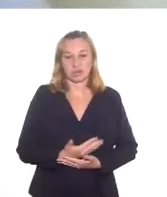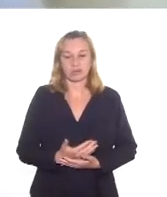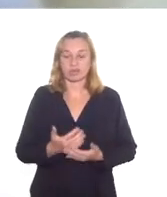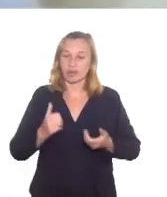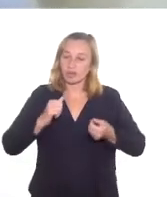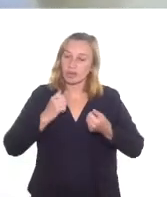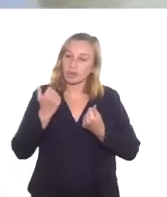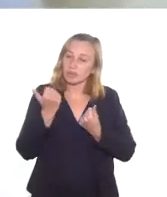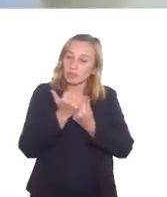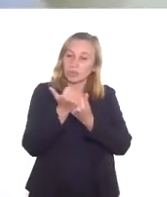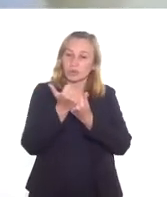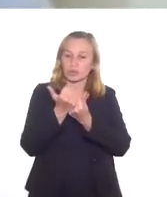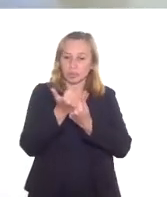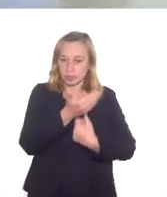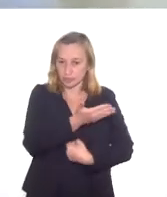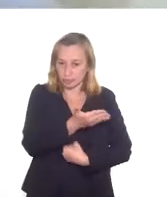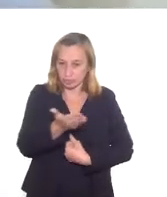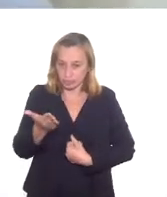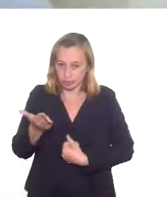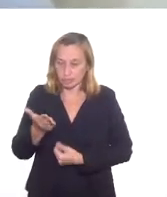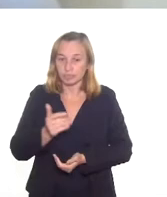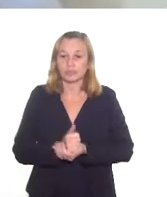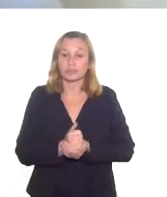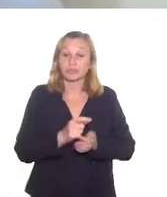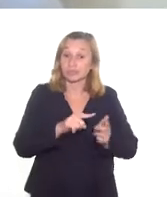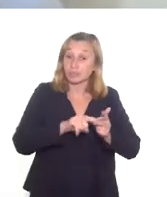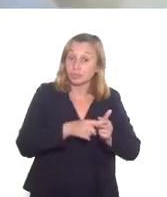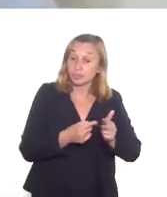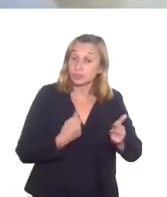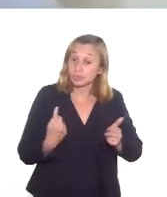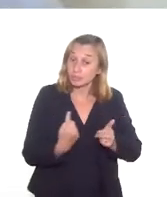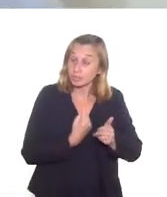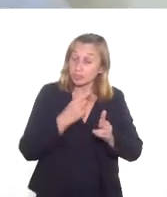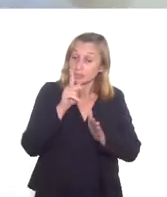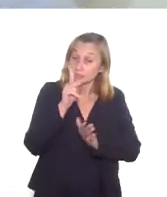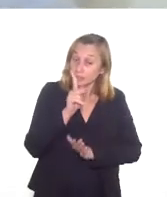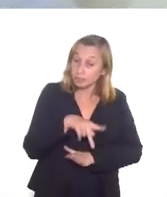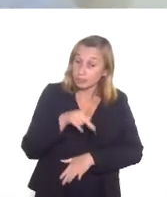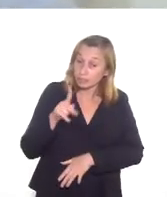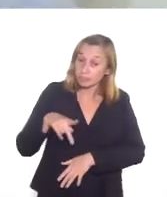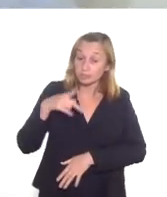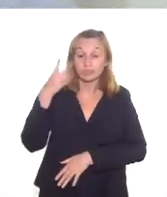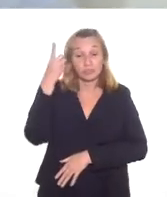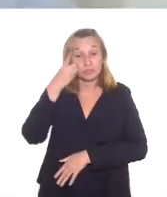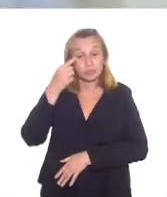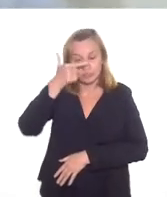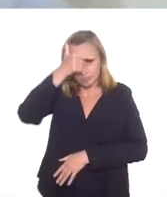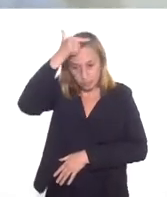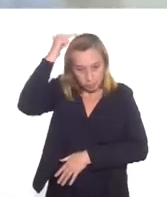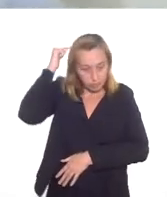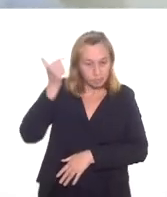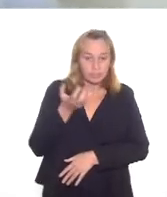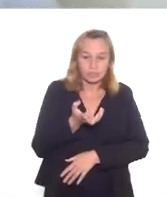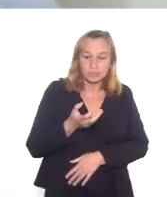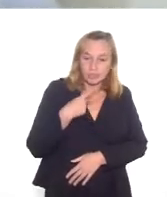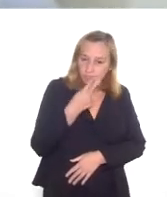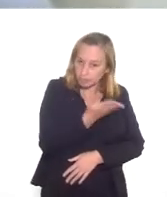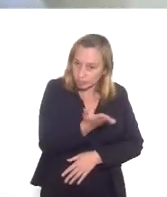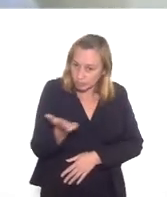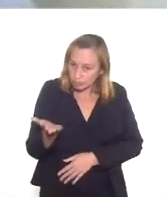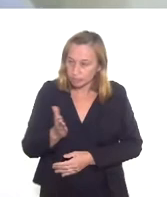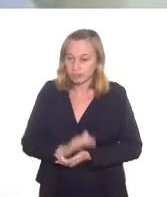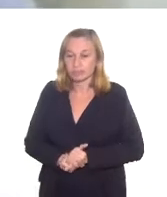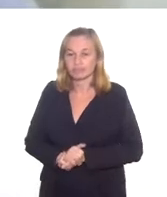unânime, até a correção do nosso professor Luiz Paulo Corrêa da Rocha. Quero dizer para vocês que é de